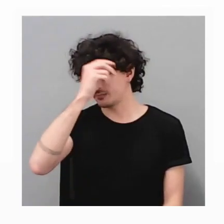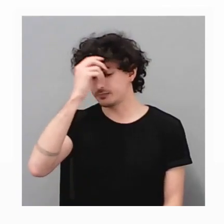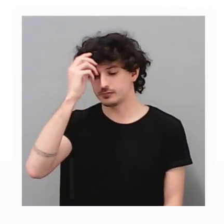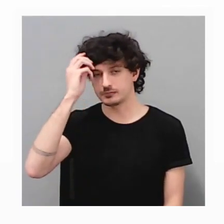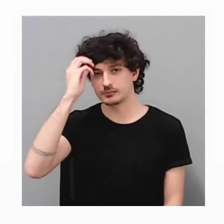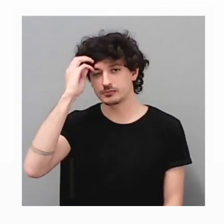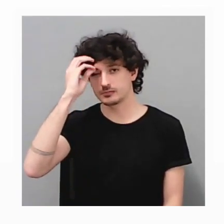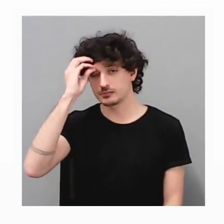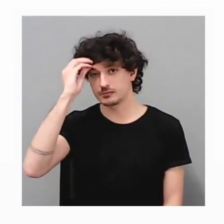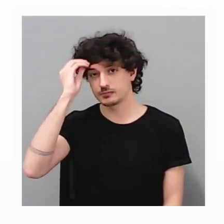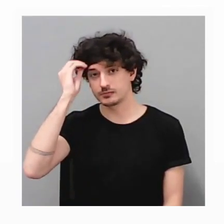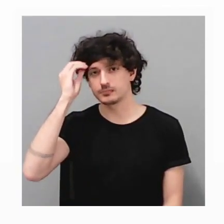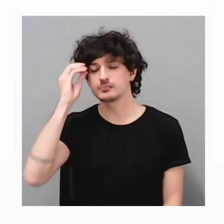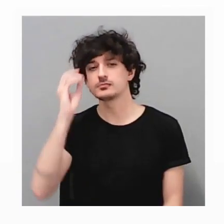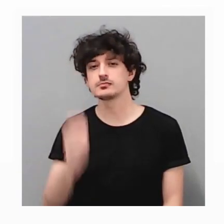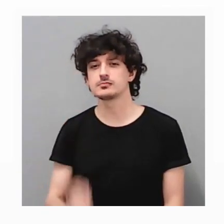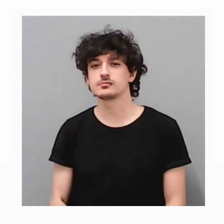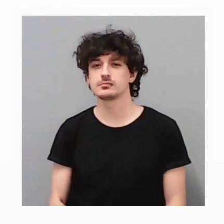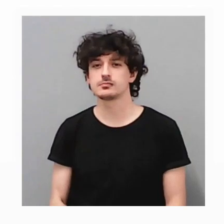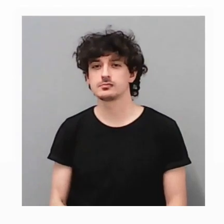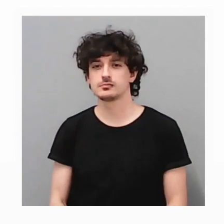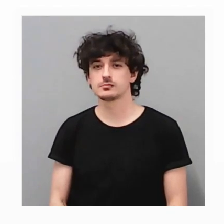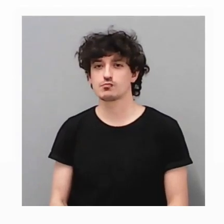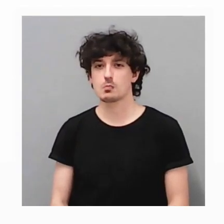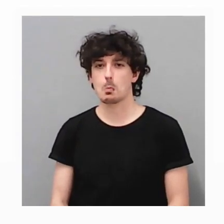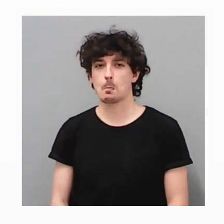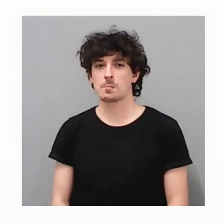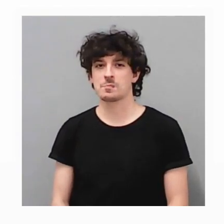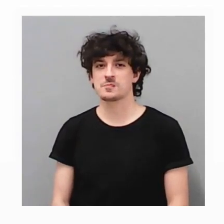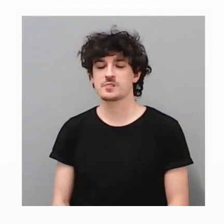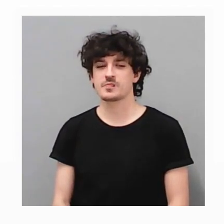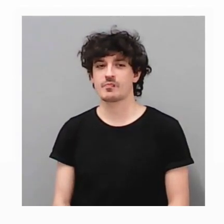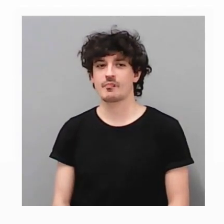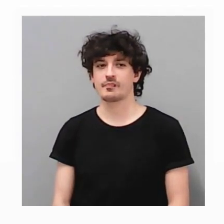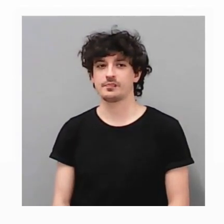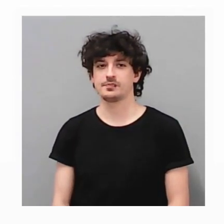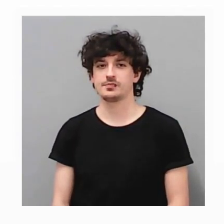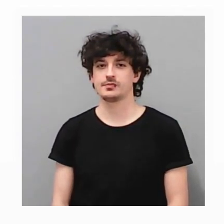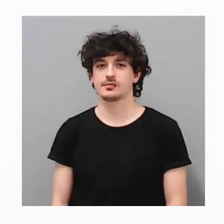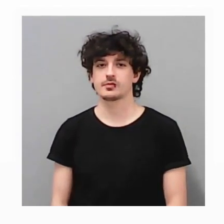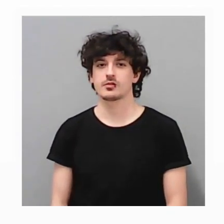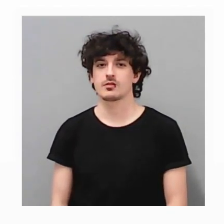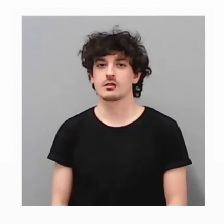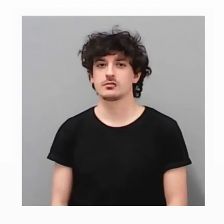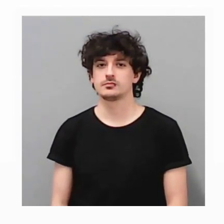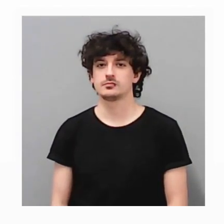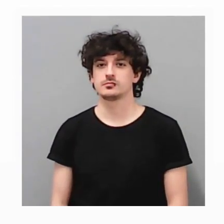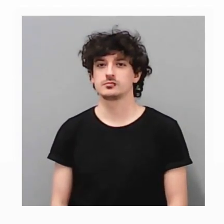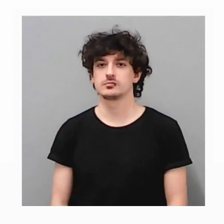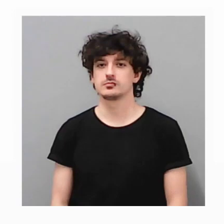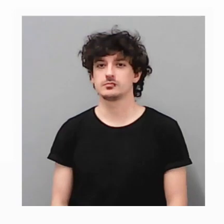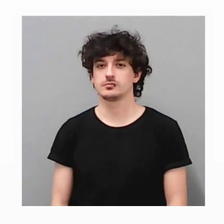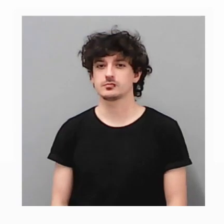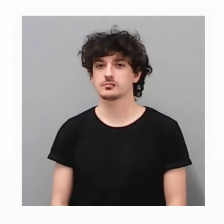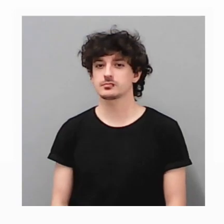vão colocar a identificação do aluno e as terapias que a escola vai escolher dentro daquela